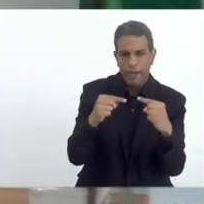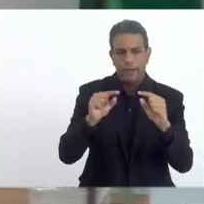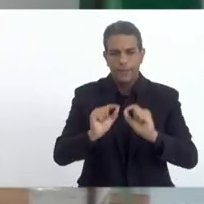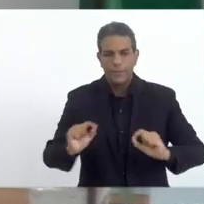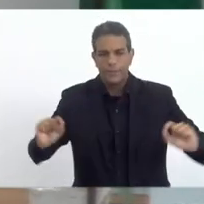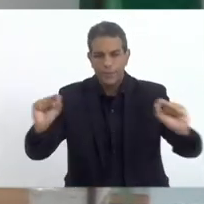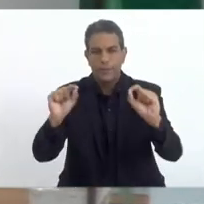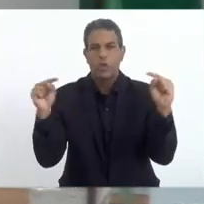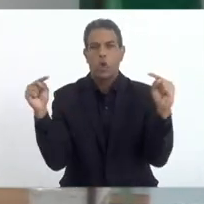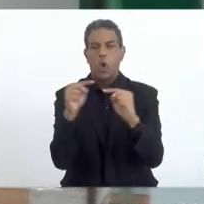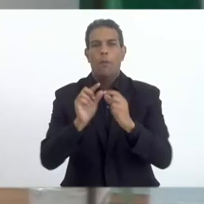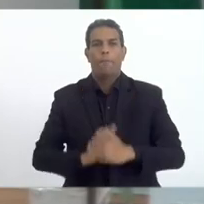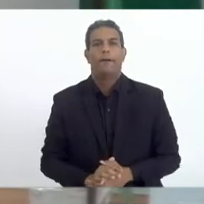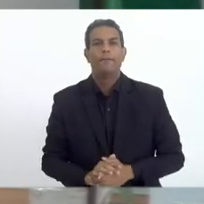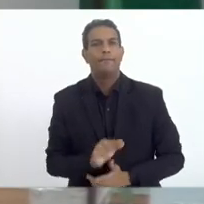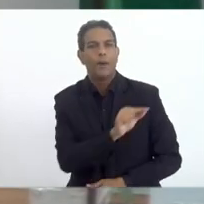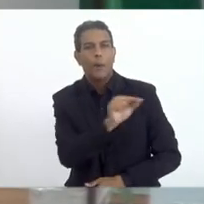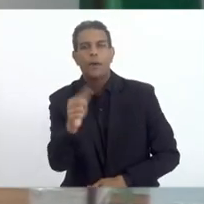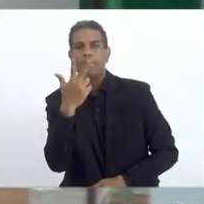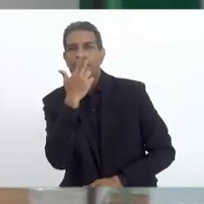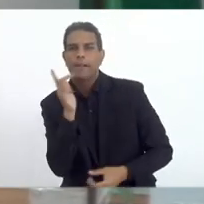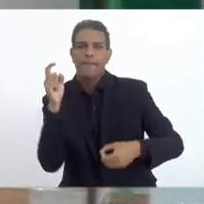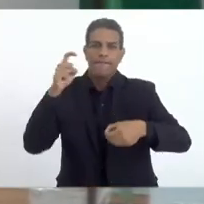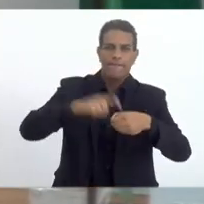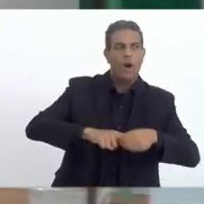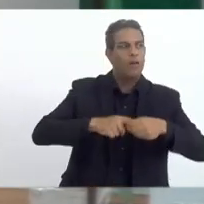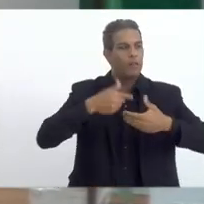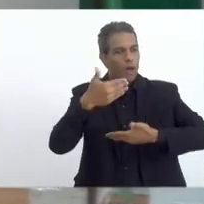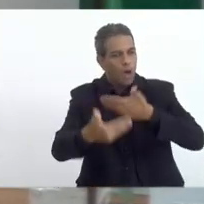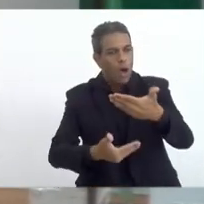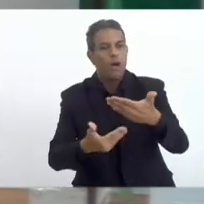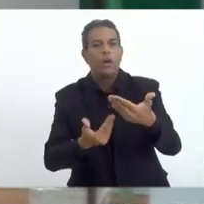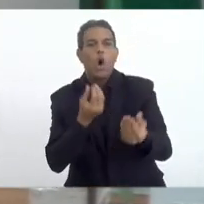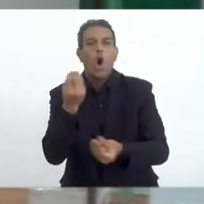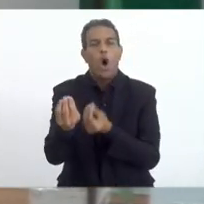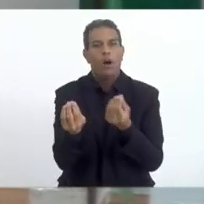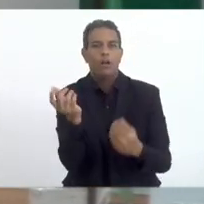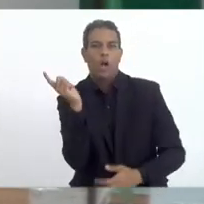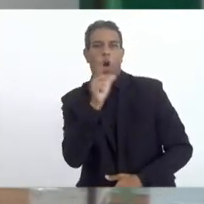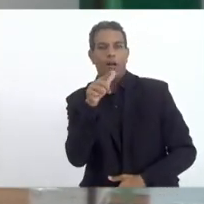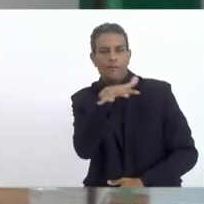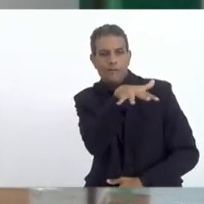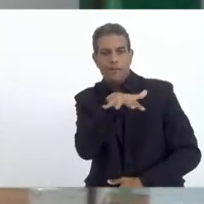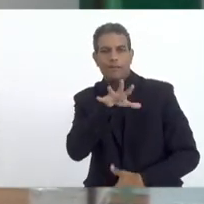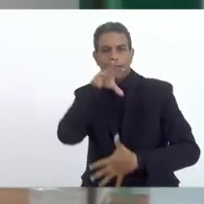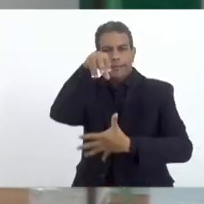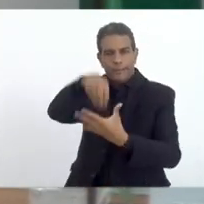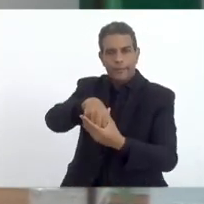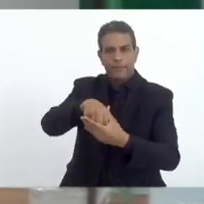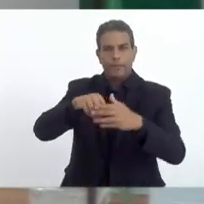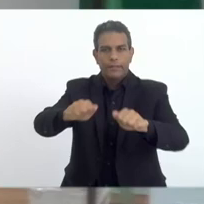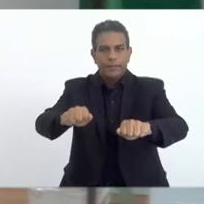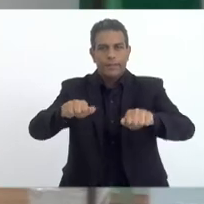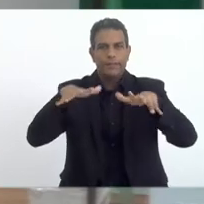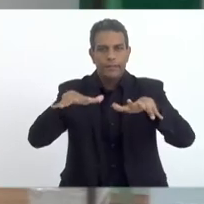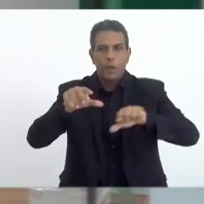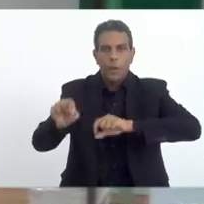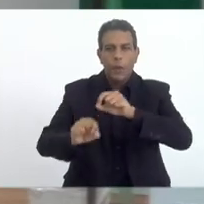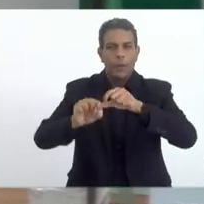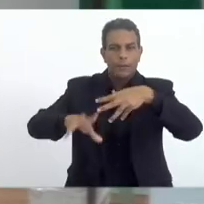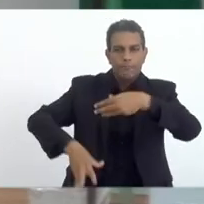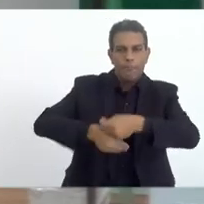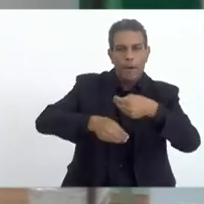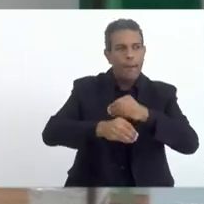questão, porque senão vai voltar e aí vão querer colocar em plenário uma emenda